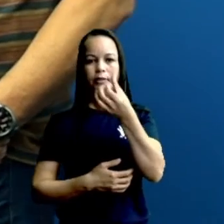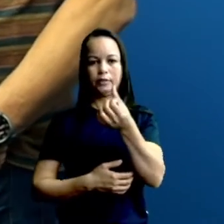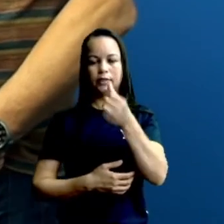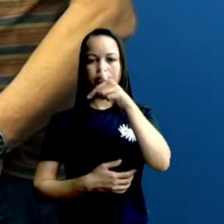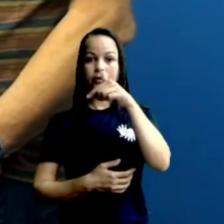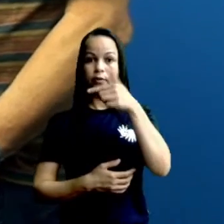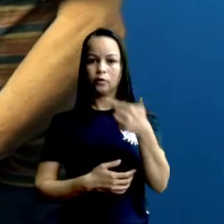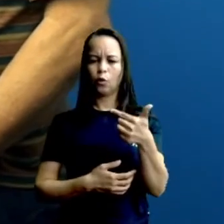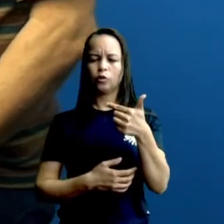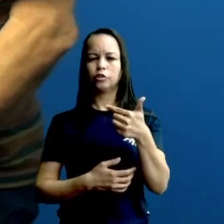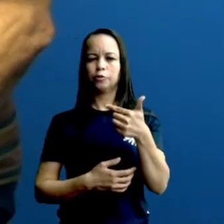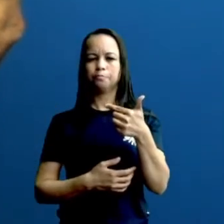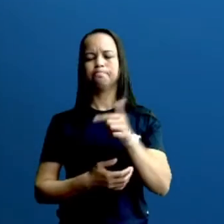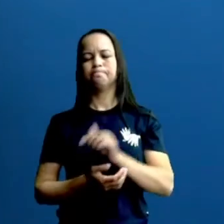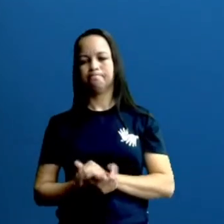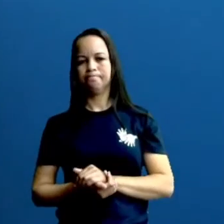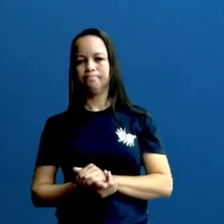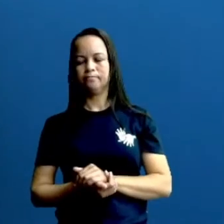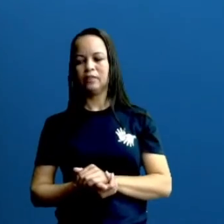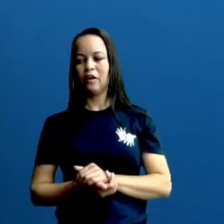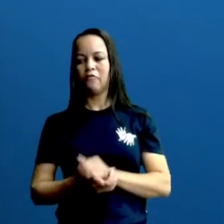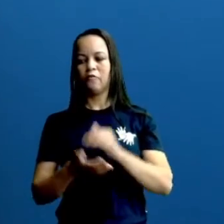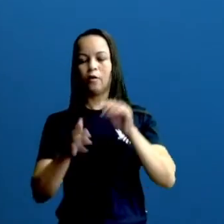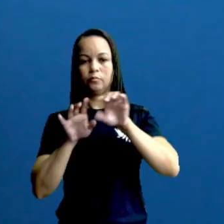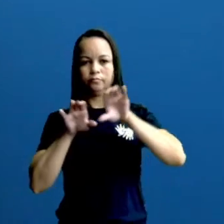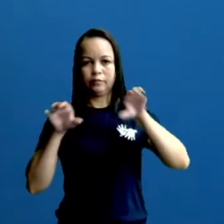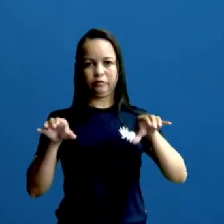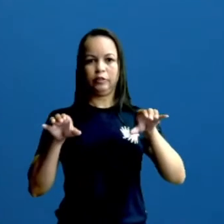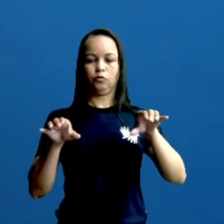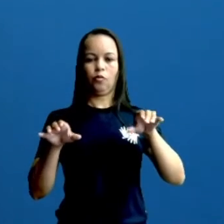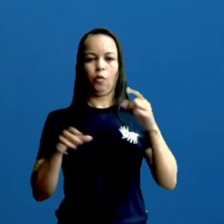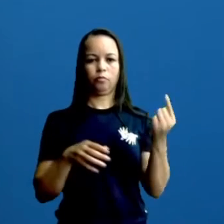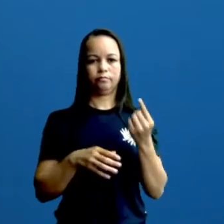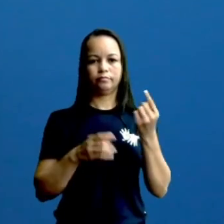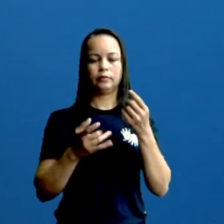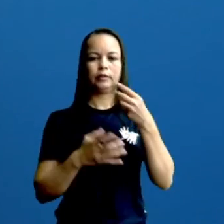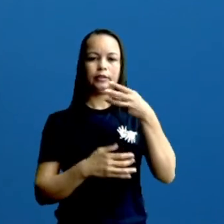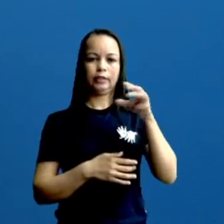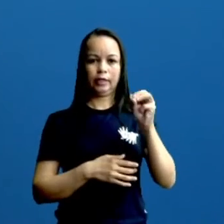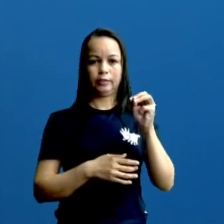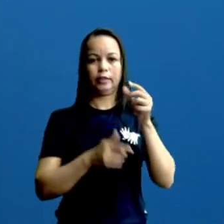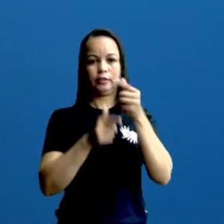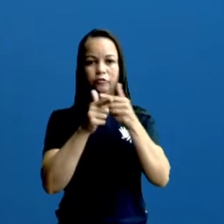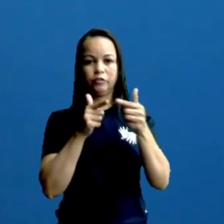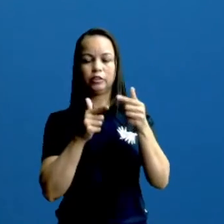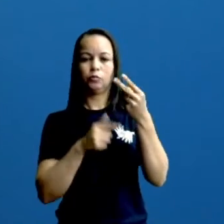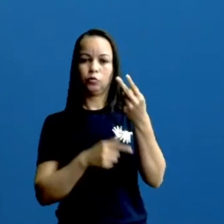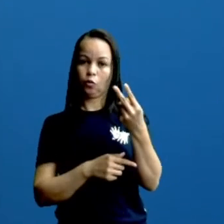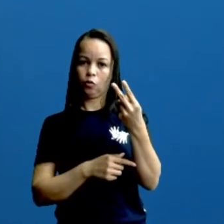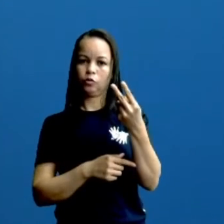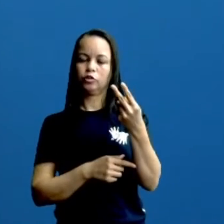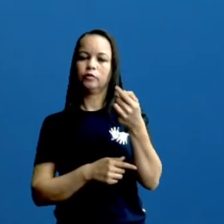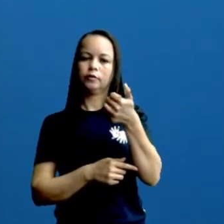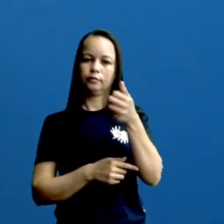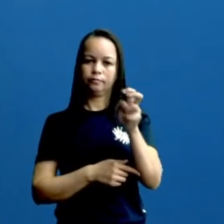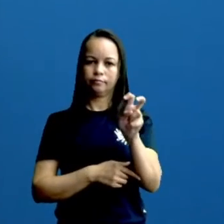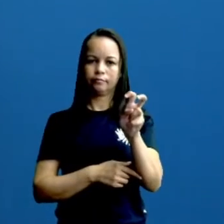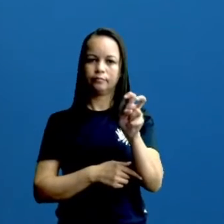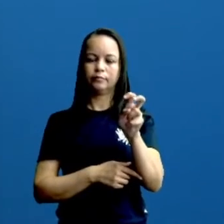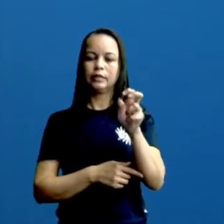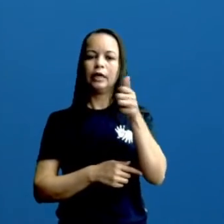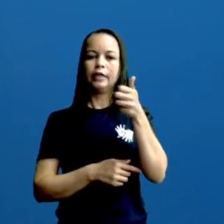lá. Fatorando 30, vamos fatorar individualmente. O 30 é divisível por 2, dá